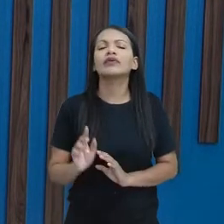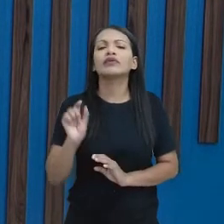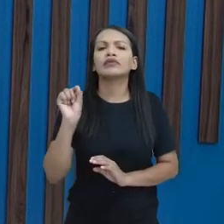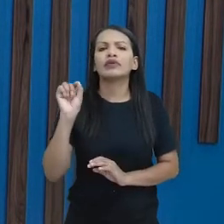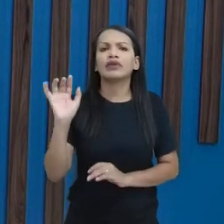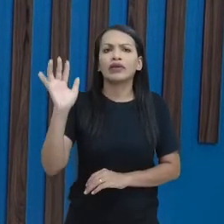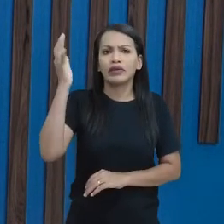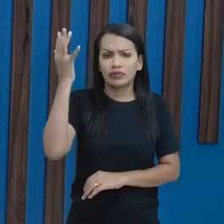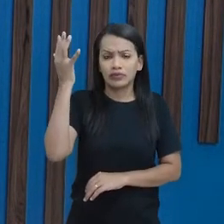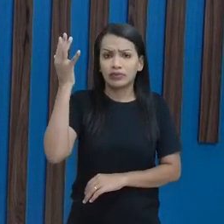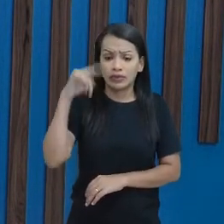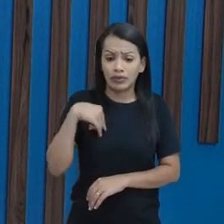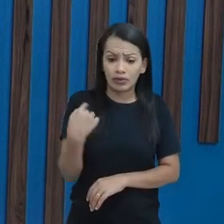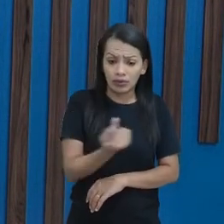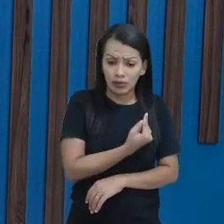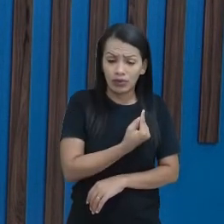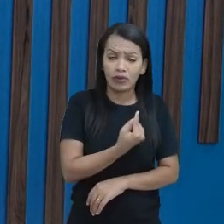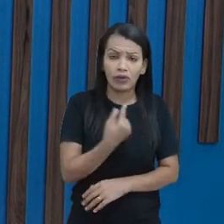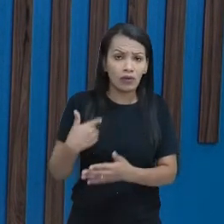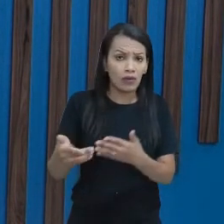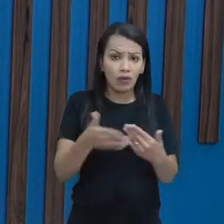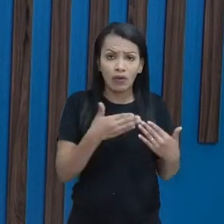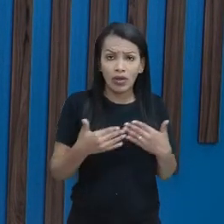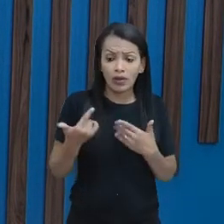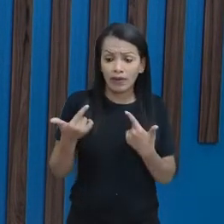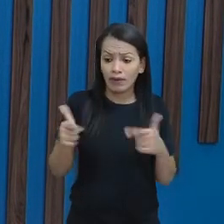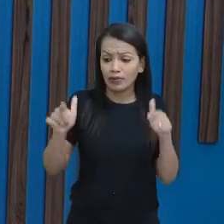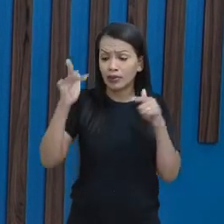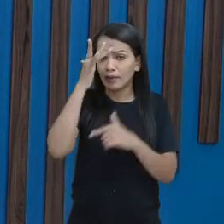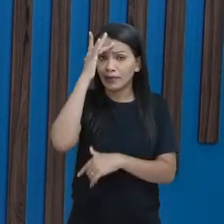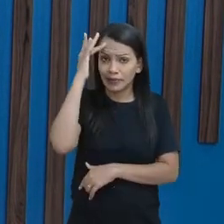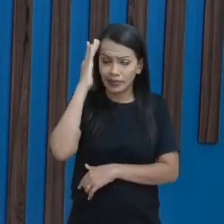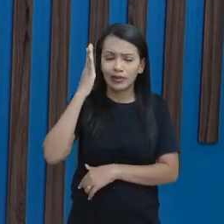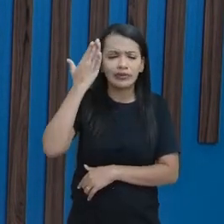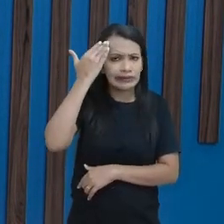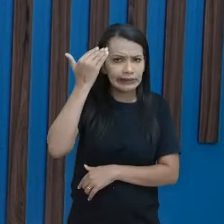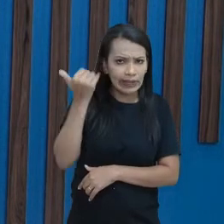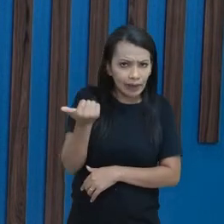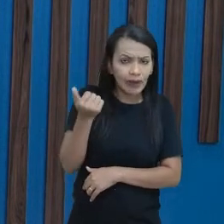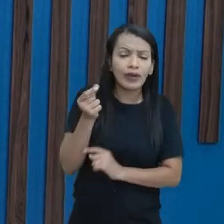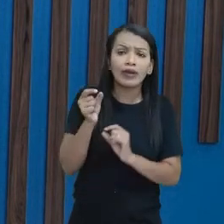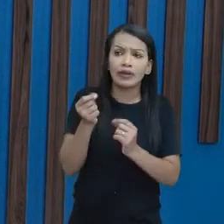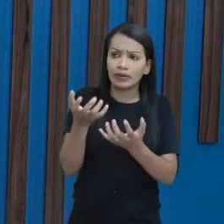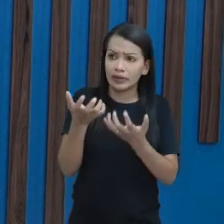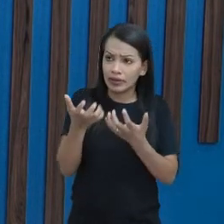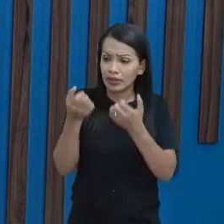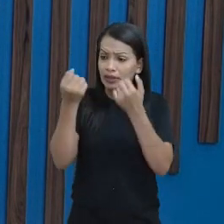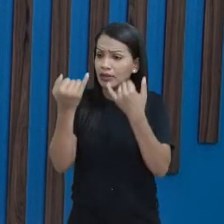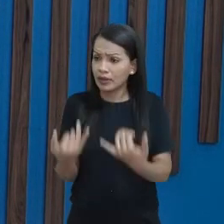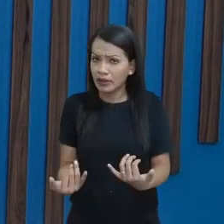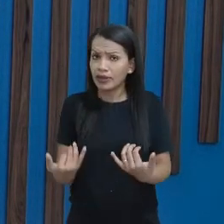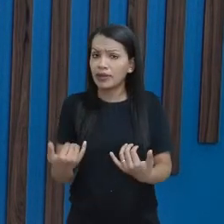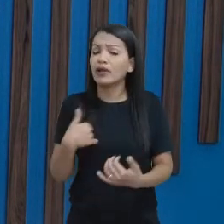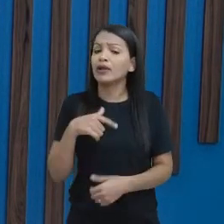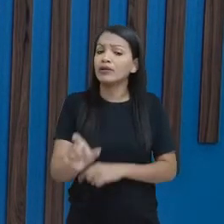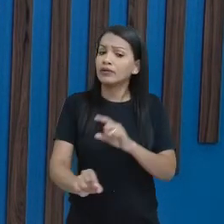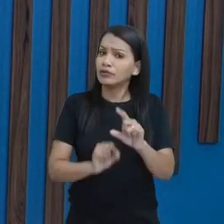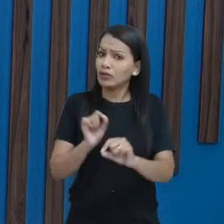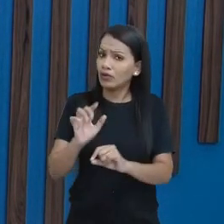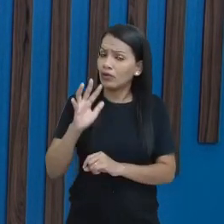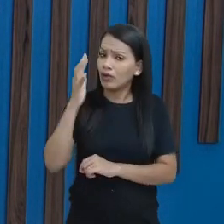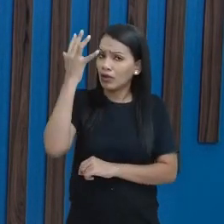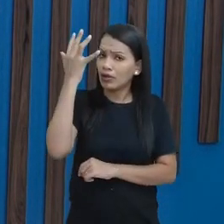acontecem ou que aconteceram com a gente ou com qualquer outra pessoa que a gente saiba e queira contar. Escolham,